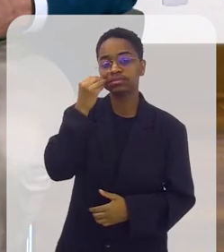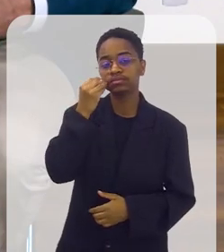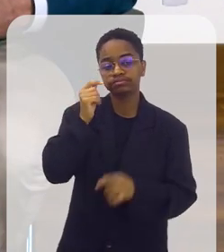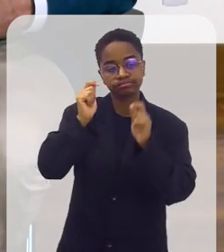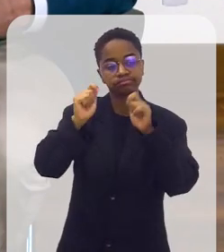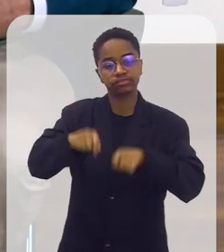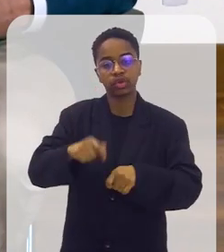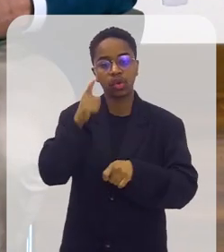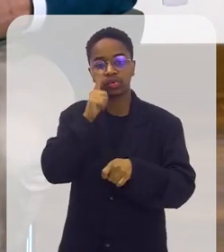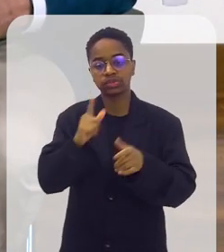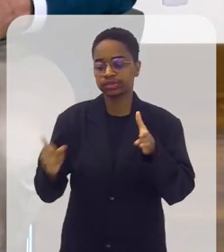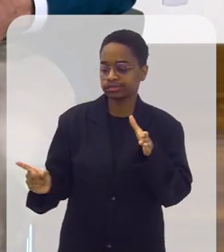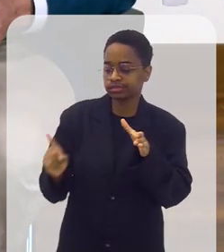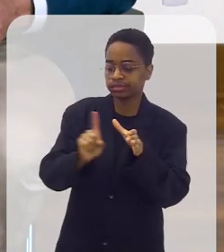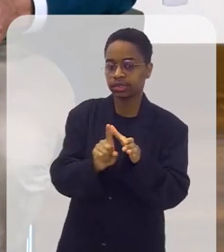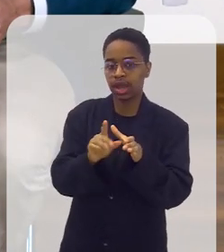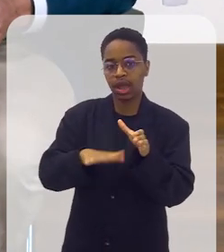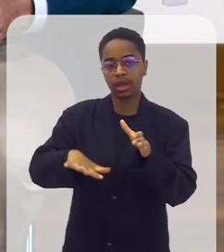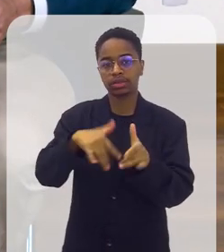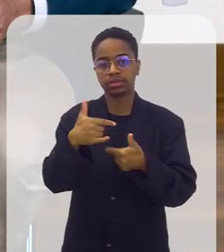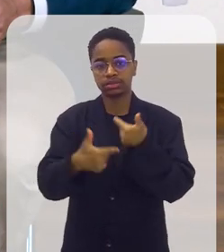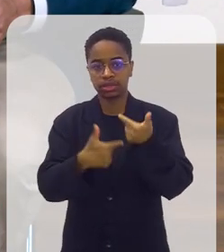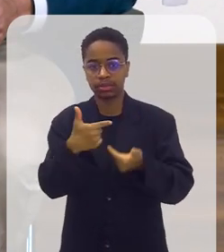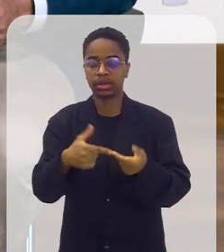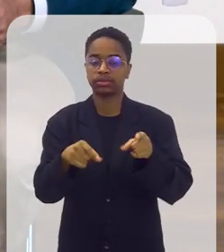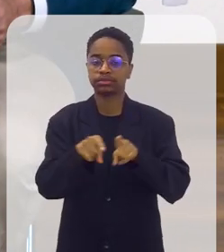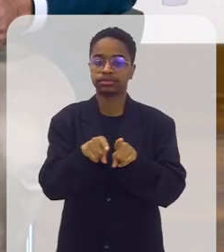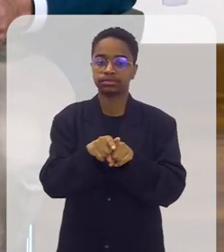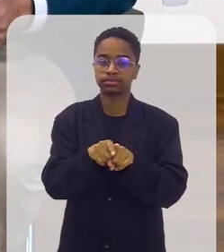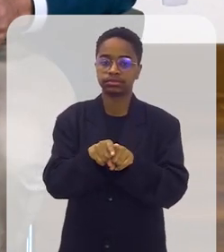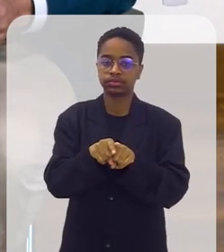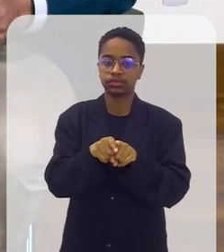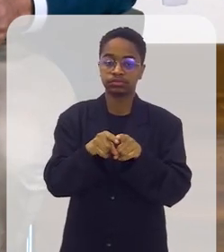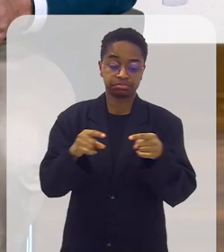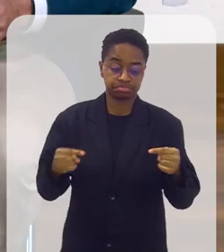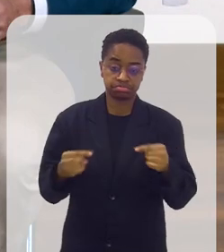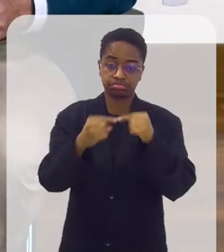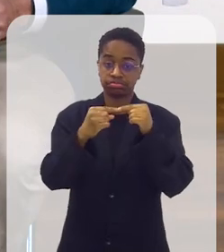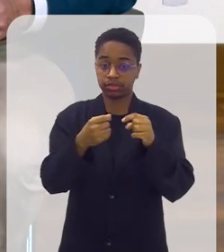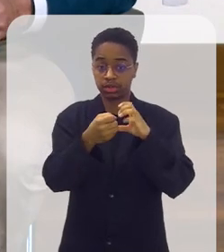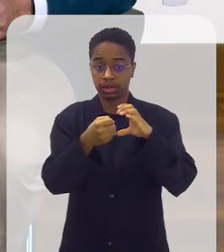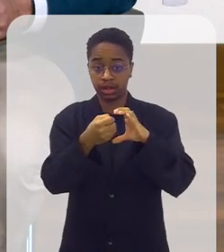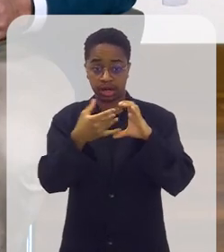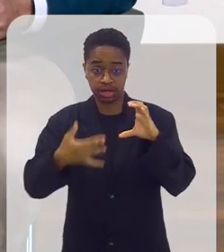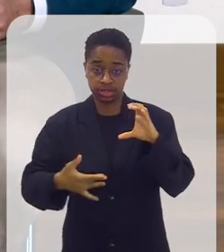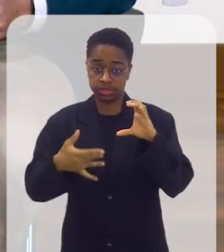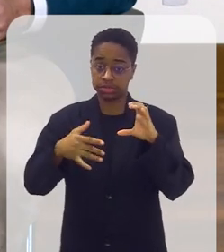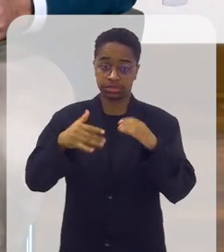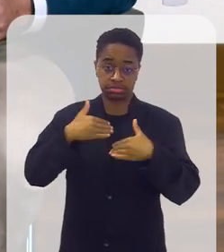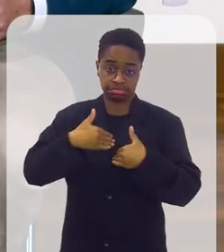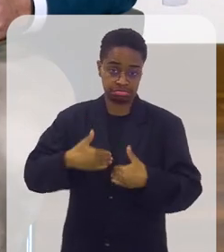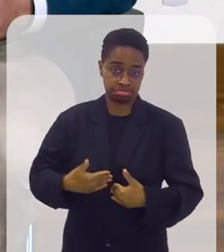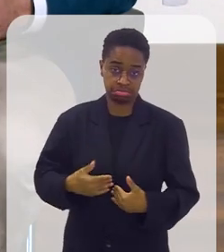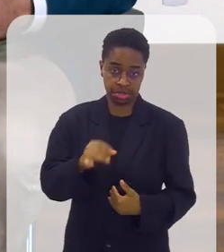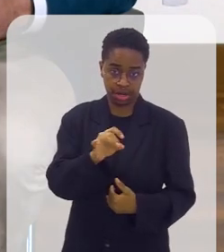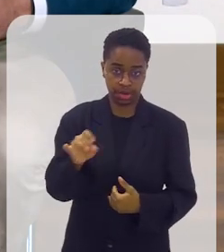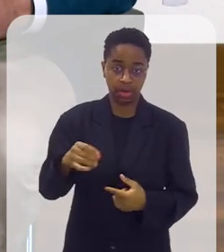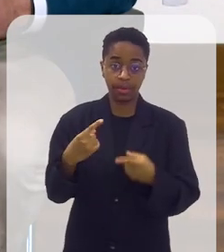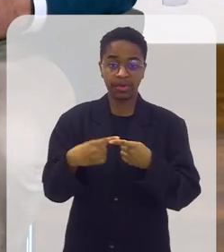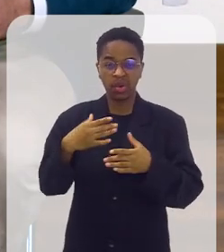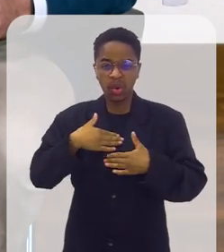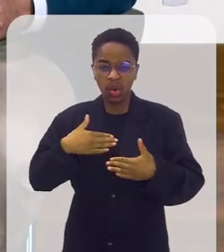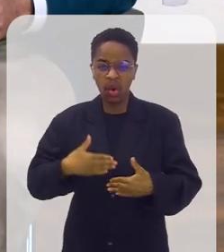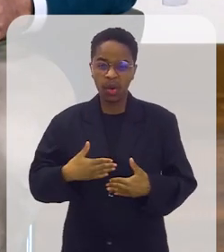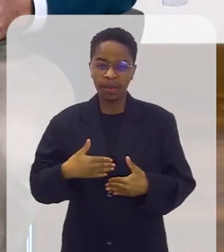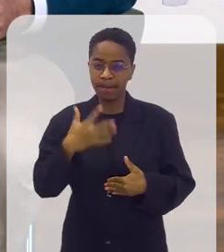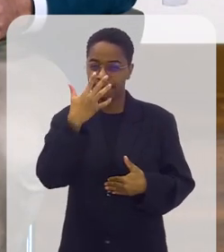possibilitar a participação desse idoso no mercado de trabalho dentro das suas possibilidades e limitações. Né? O corpo em si,